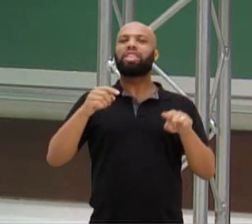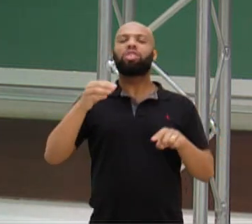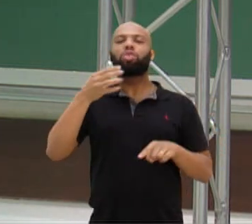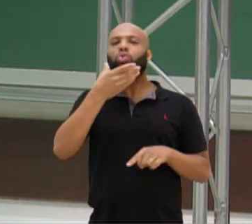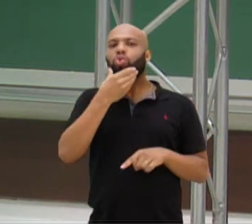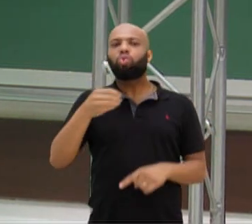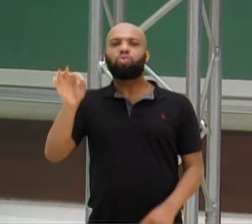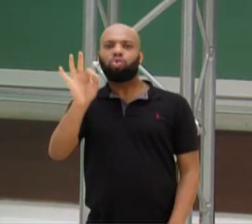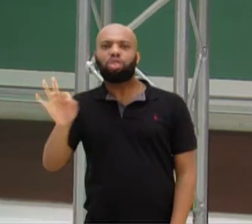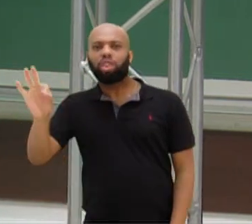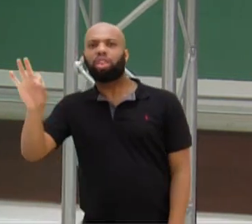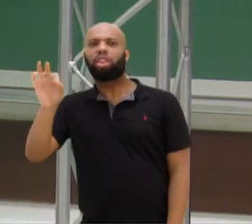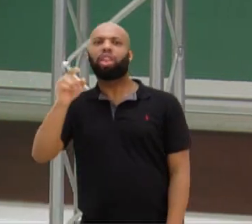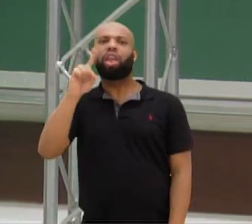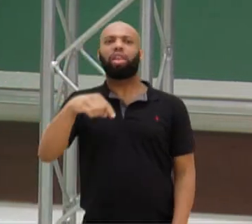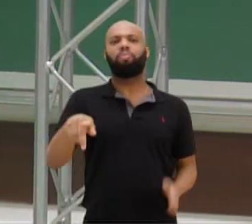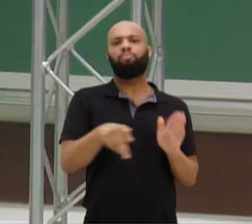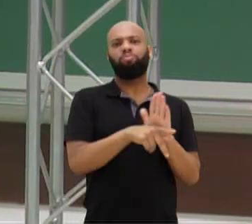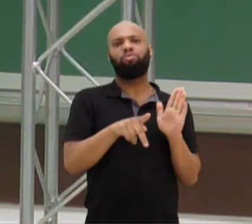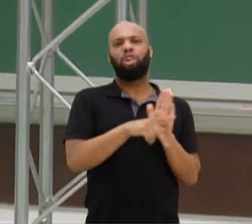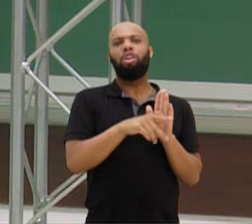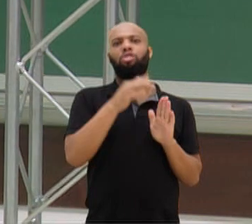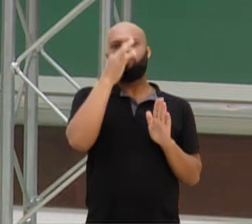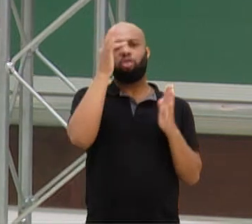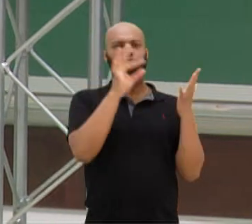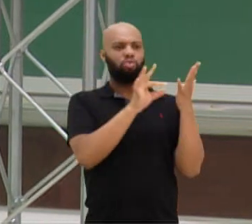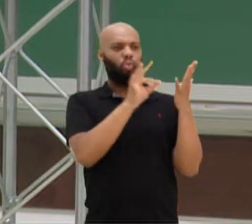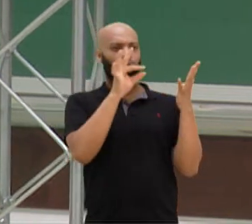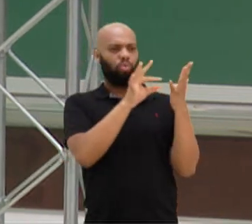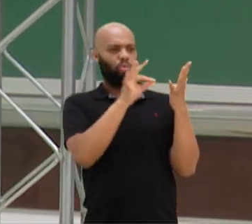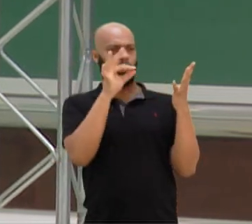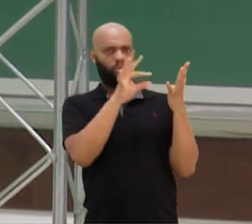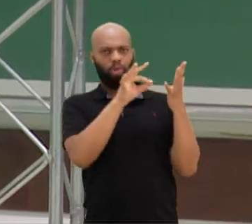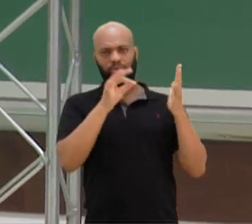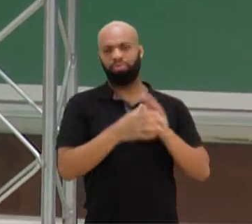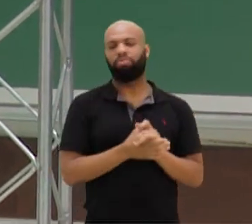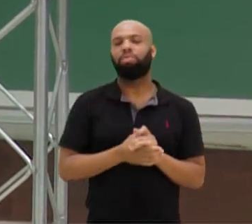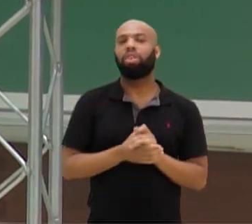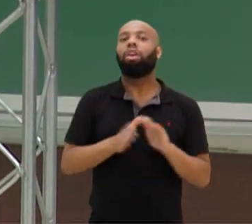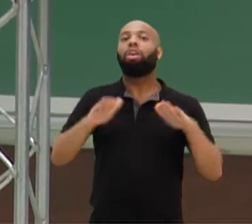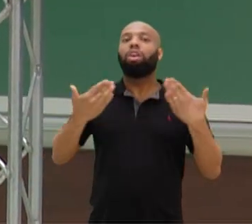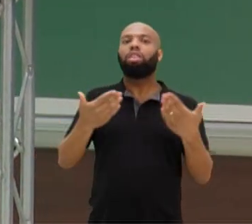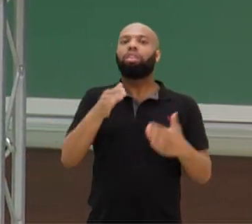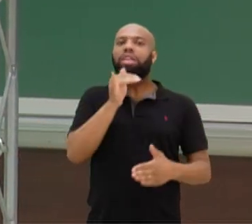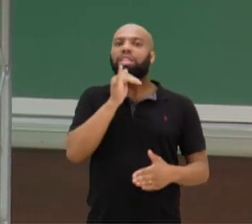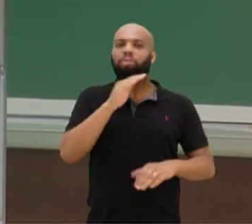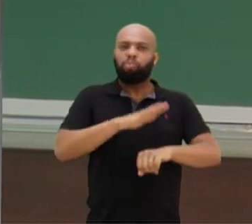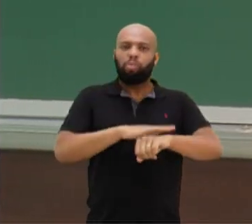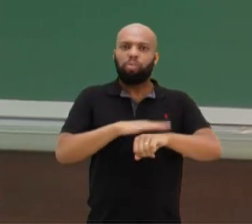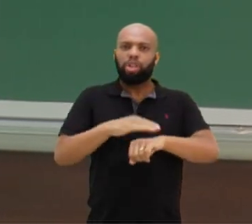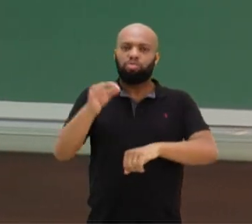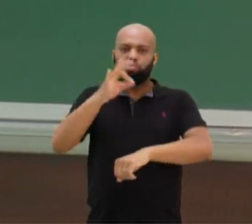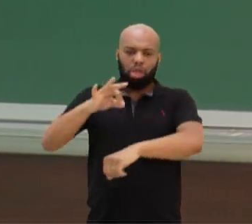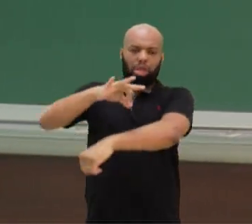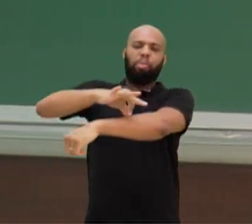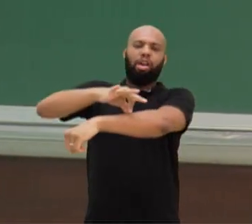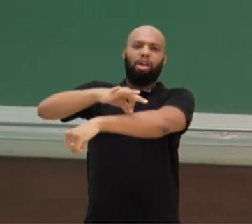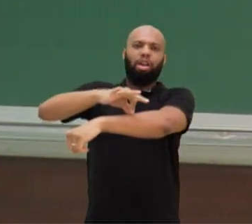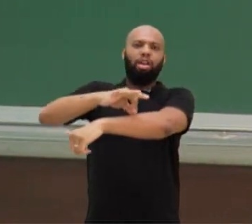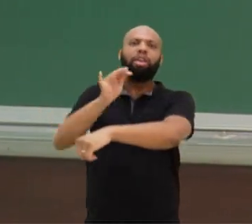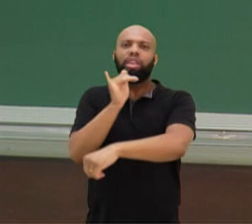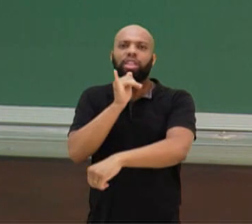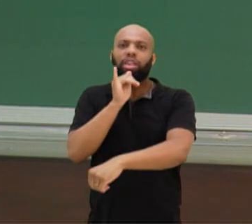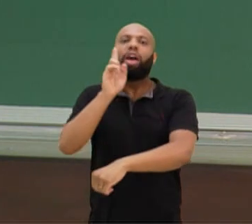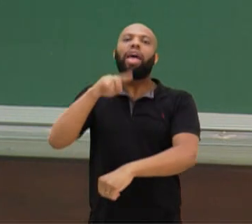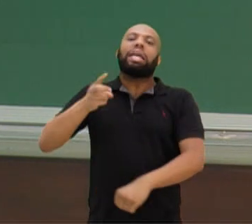época de reprodução, ela precisa de sangue para maturar os ovos, tá? Então, quando a gente está sendo picado por um mosquito, por um pernilongo, é